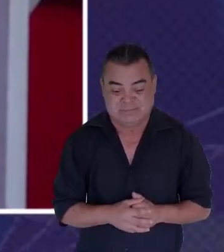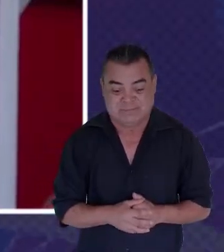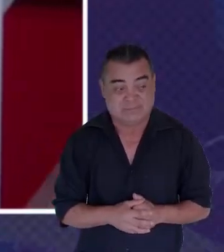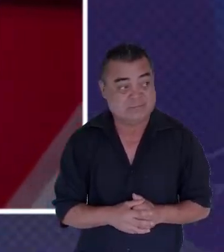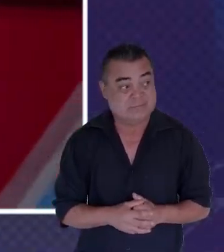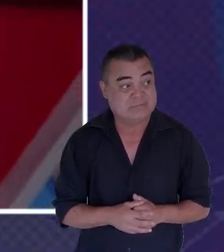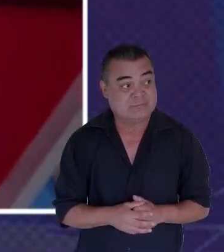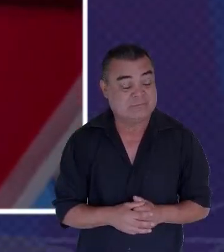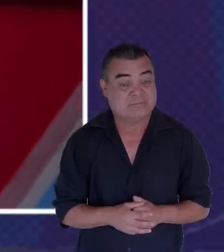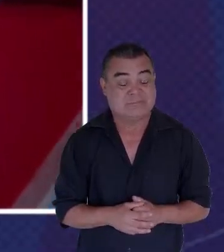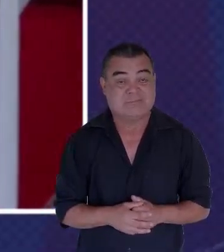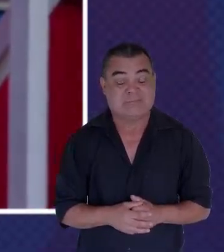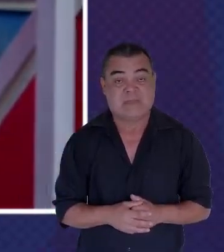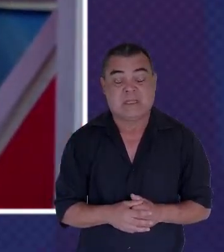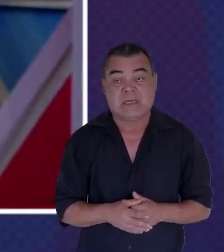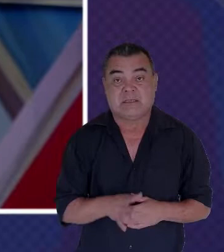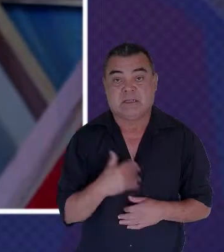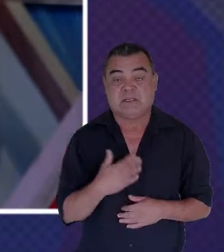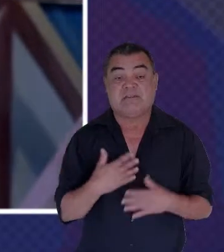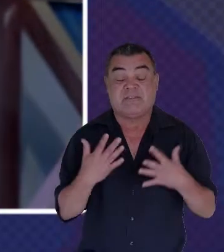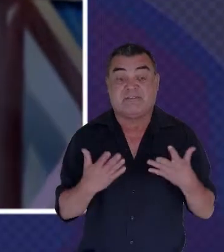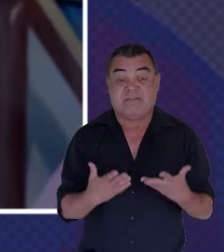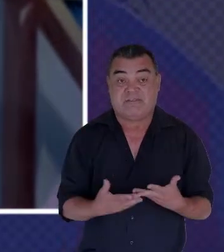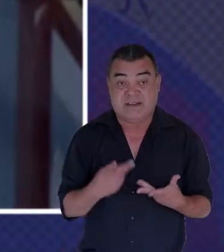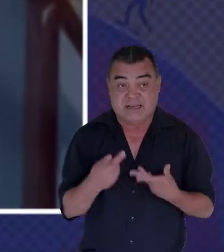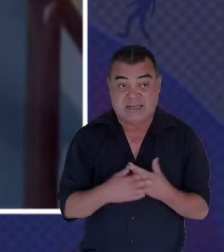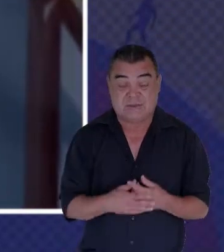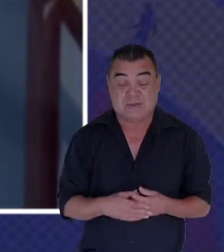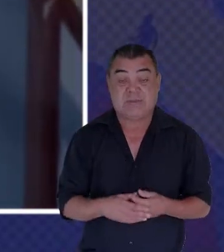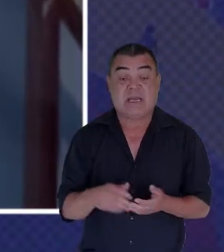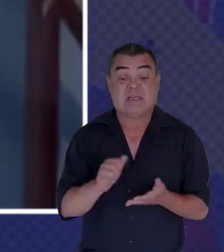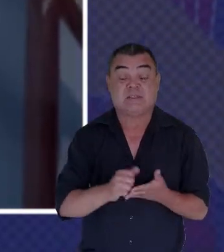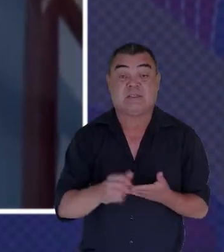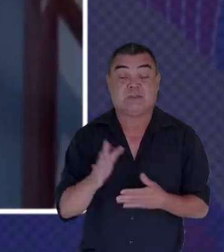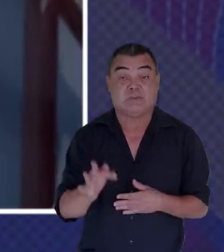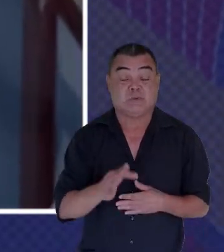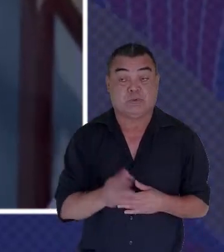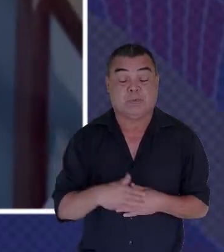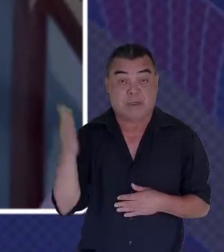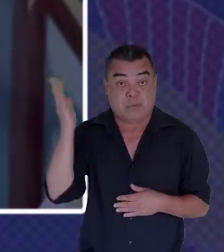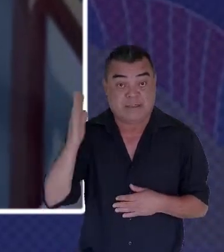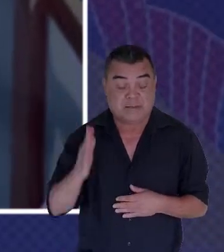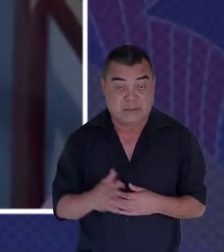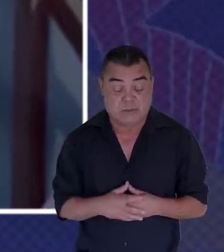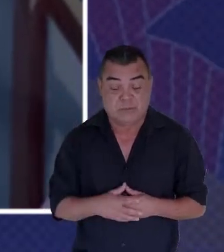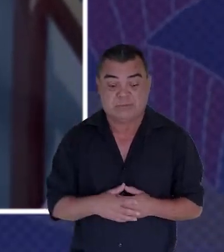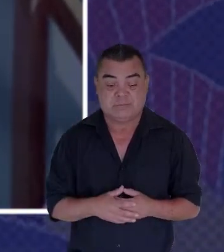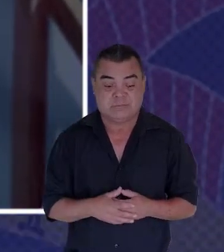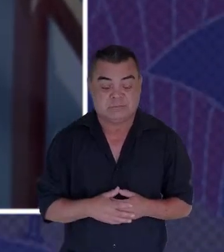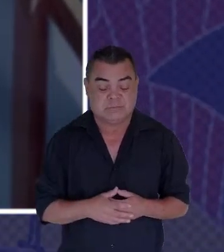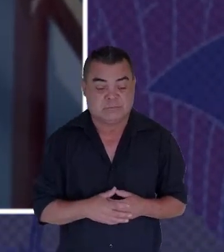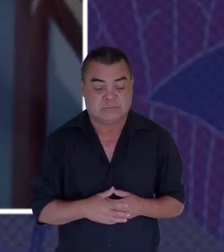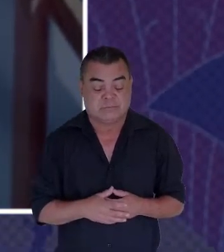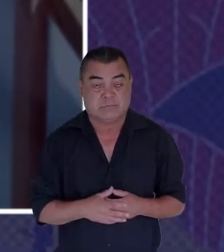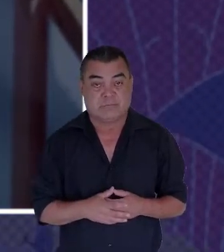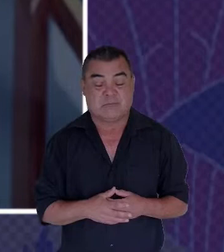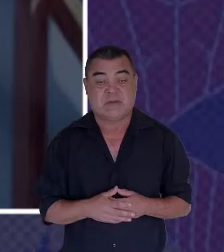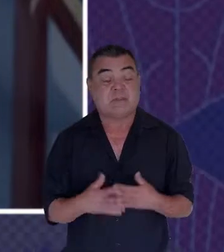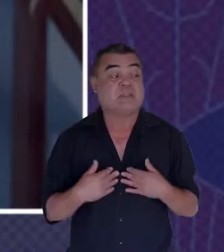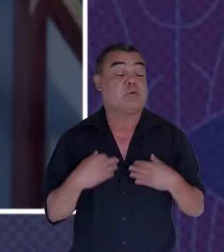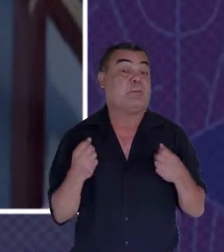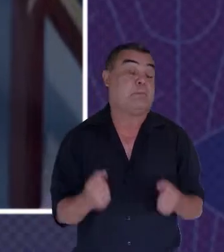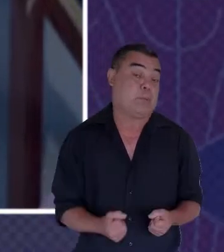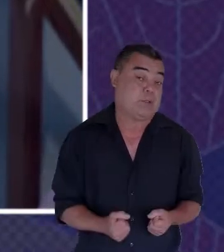vendo aqui minhas fichas ou então a gente vai falar agora sobre agenda de futuros para o Brasil então todos vocês vão agora